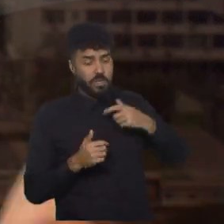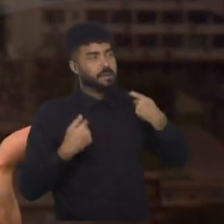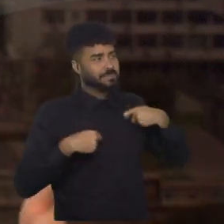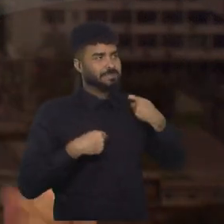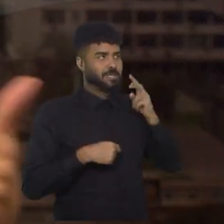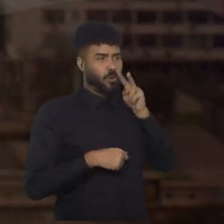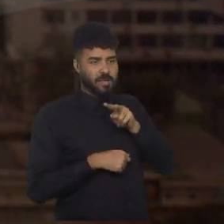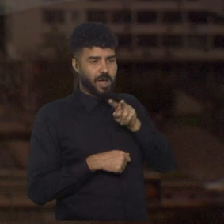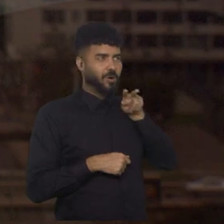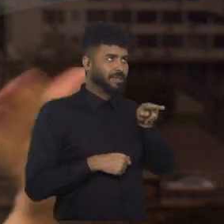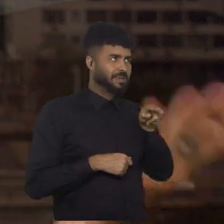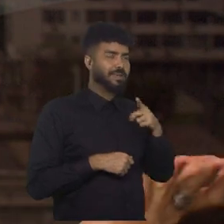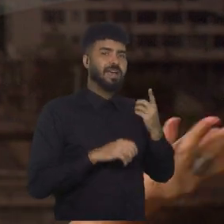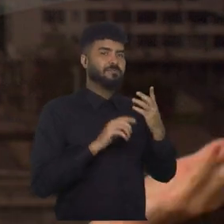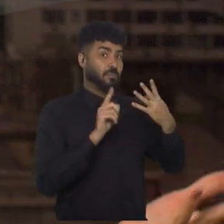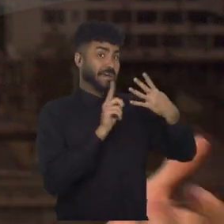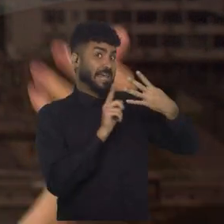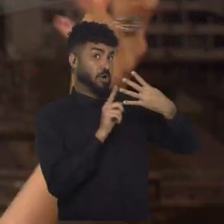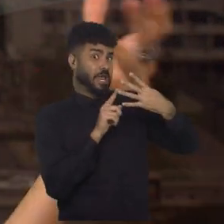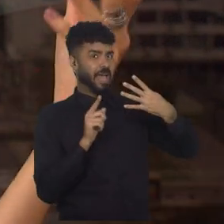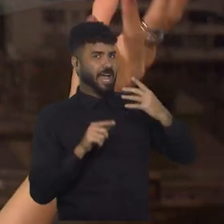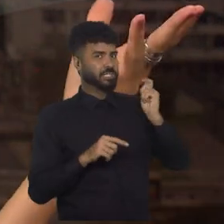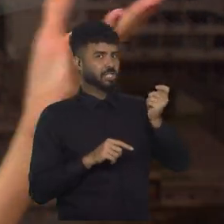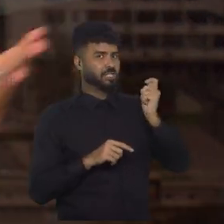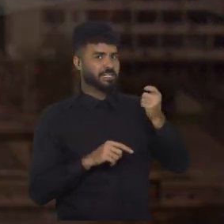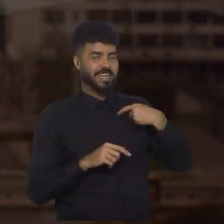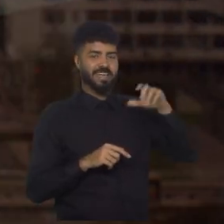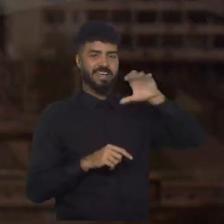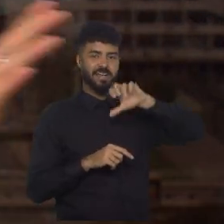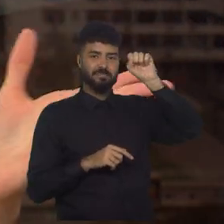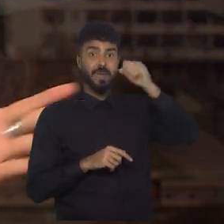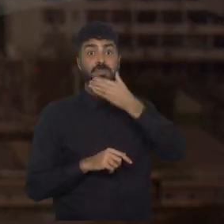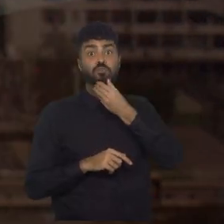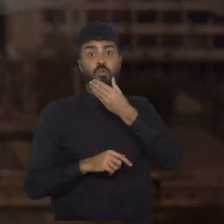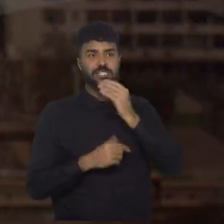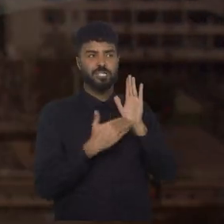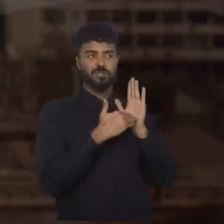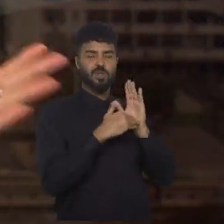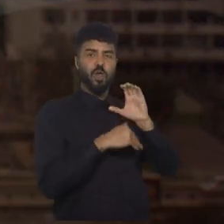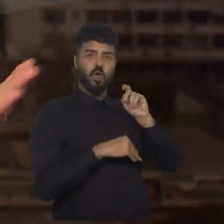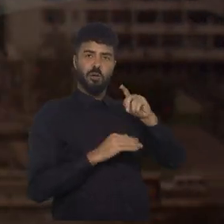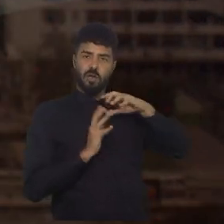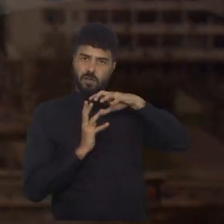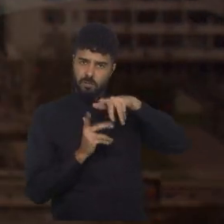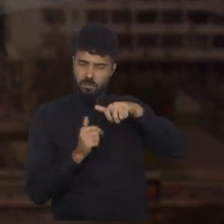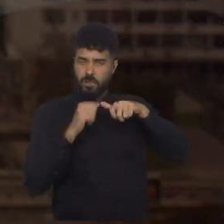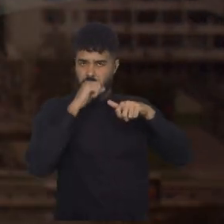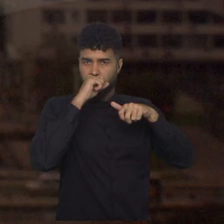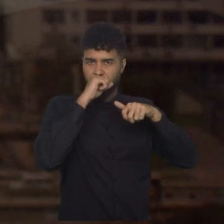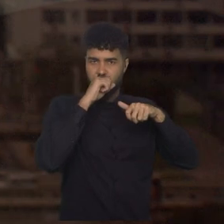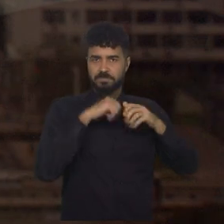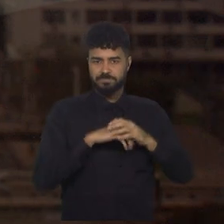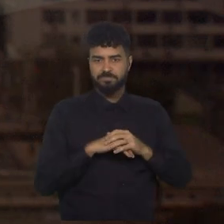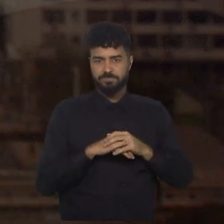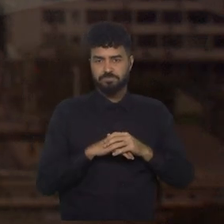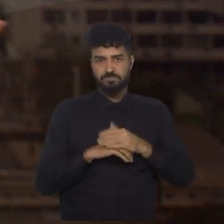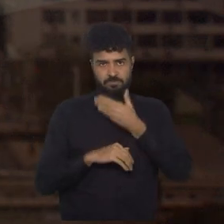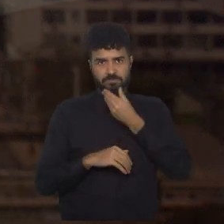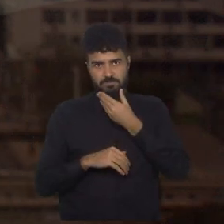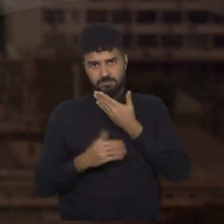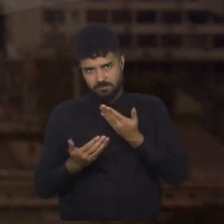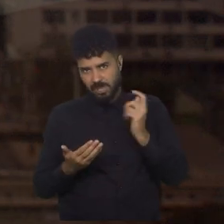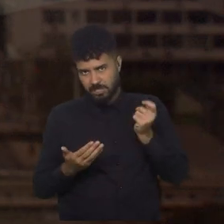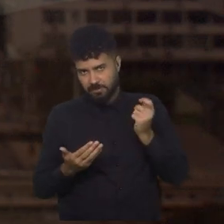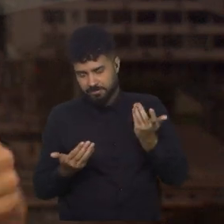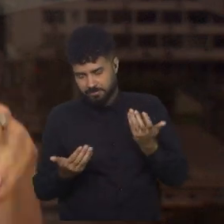aí eu passo para a Argentina, porque a gente fala da atual campeão, país campeão no masculino, que é